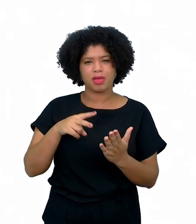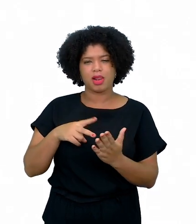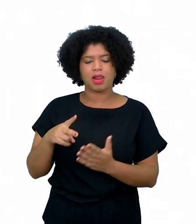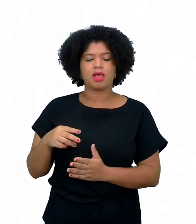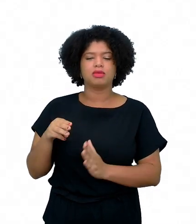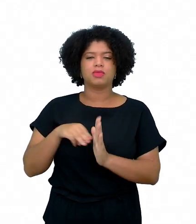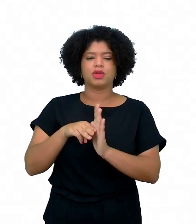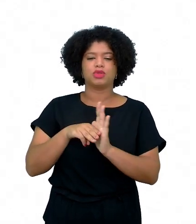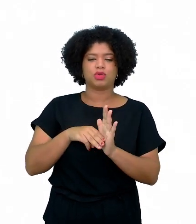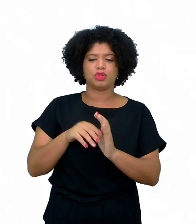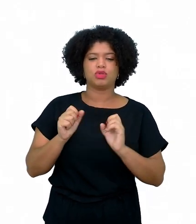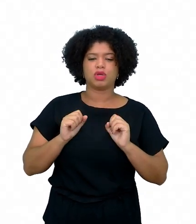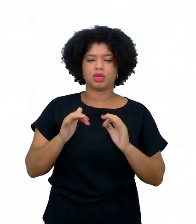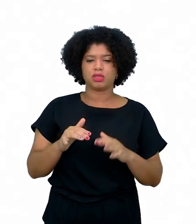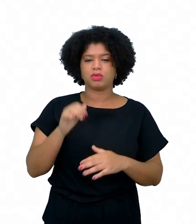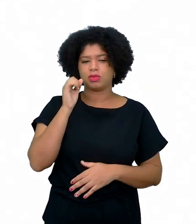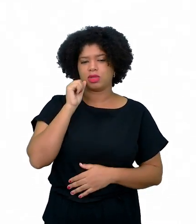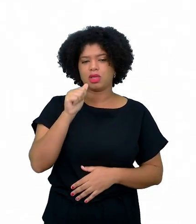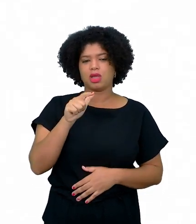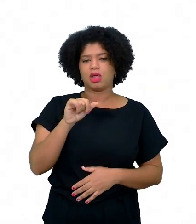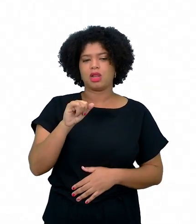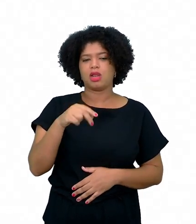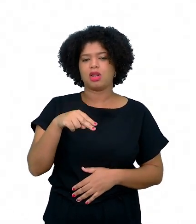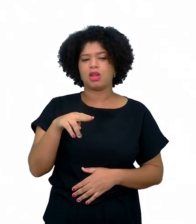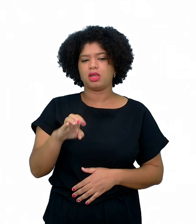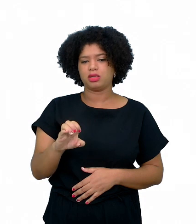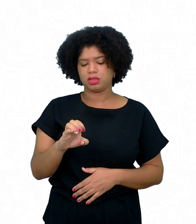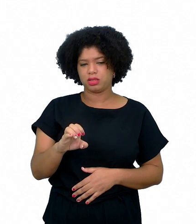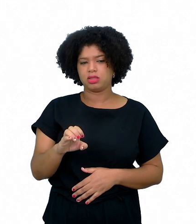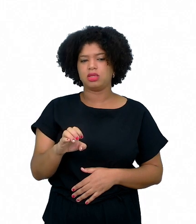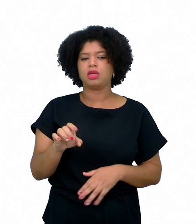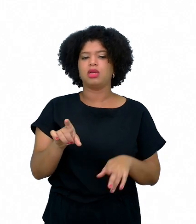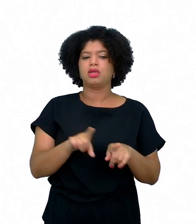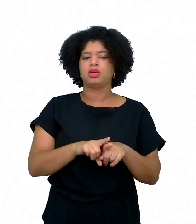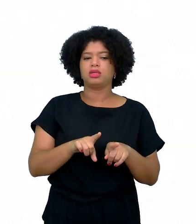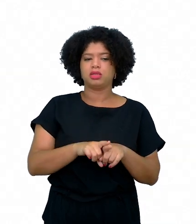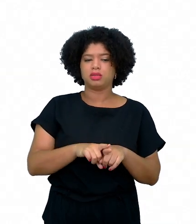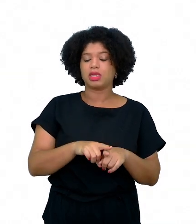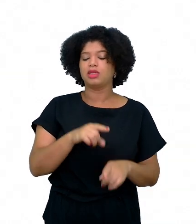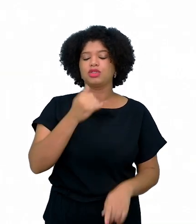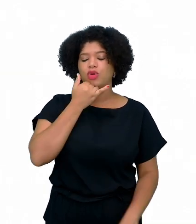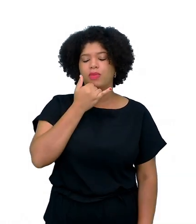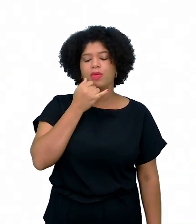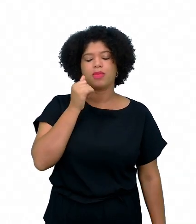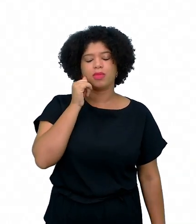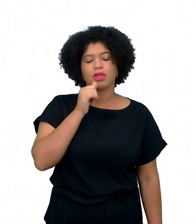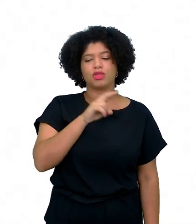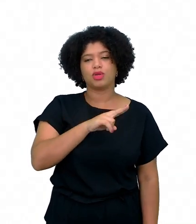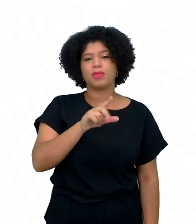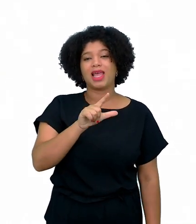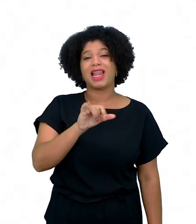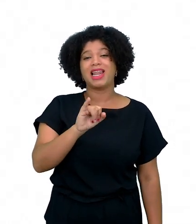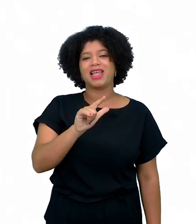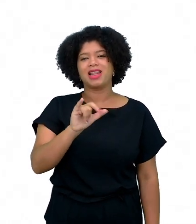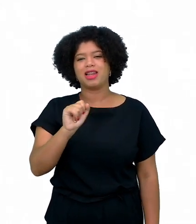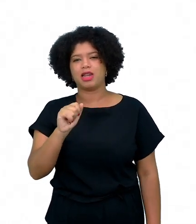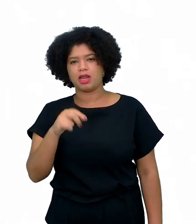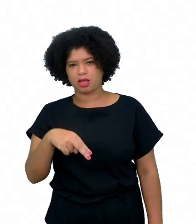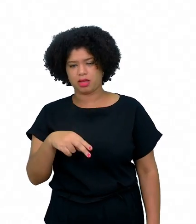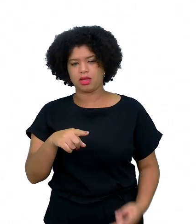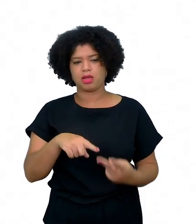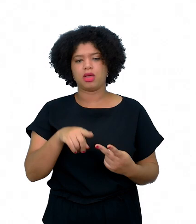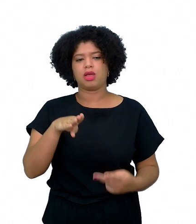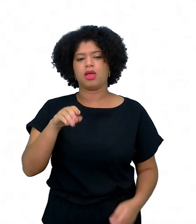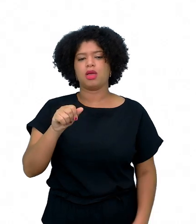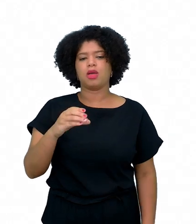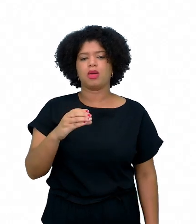Ativas da Lilian Bassi, olhem esses outros autores, muitos de vocês trabalharam com Hernandes,